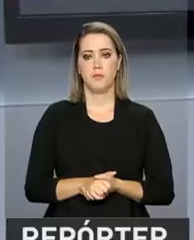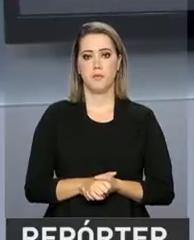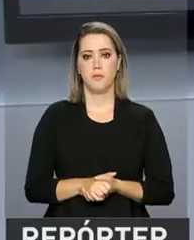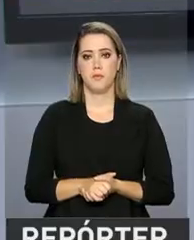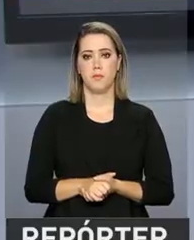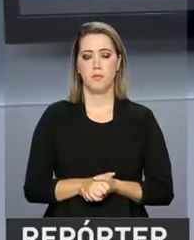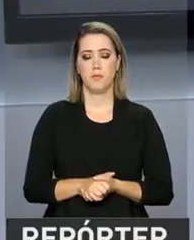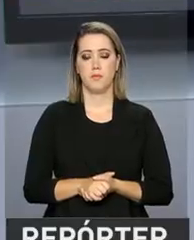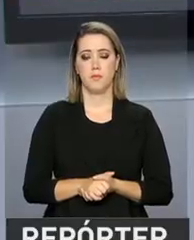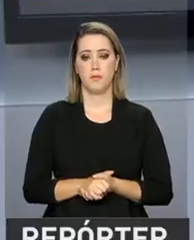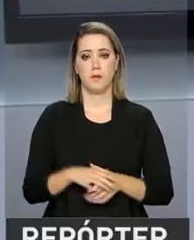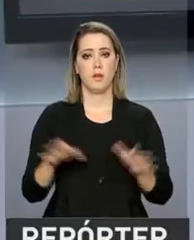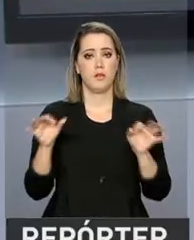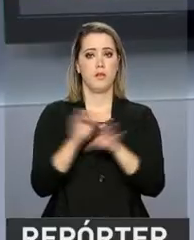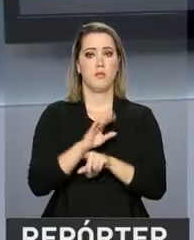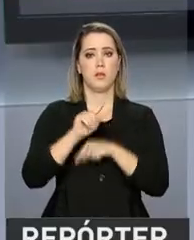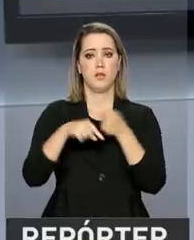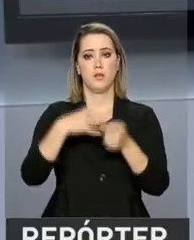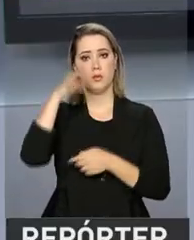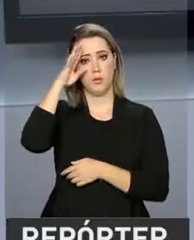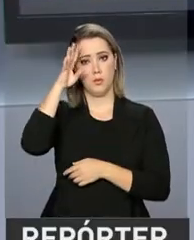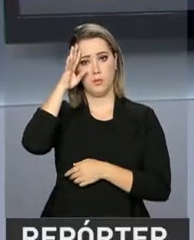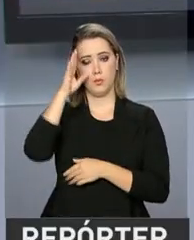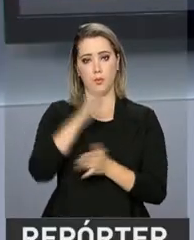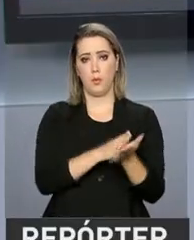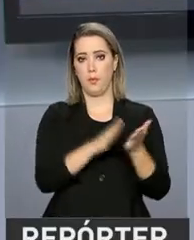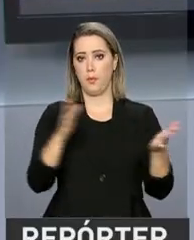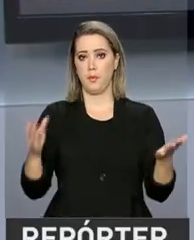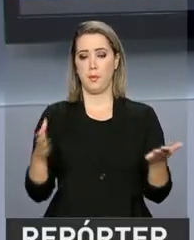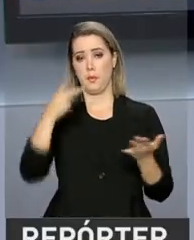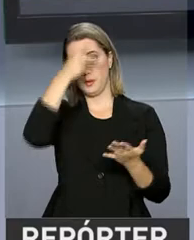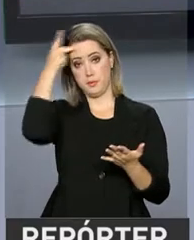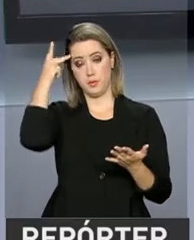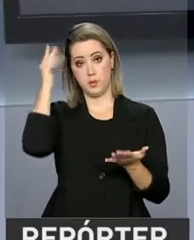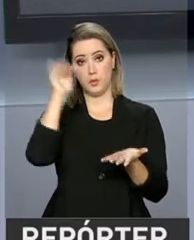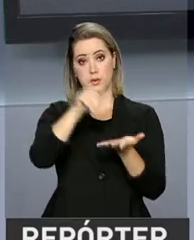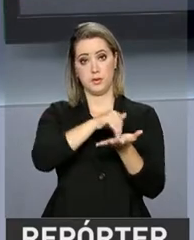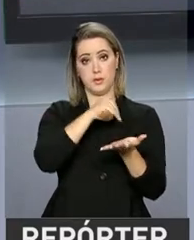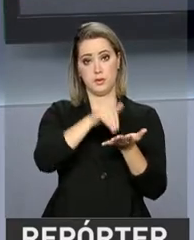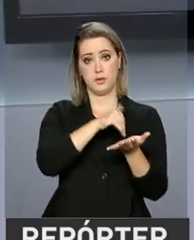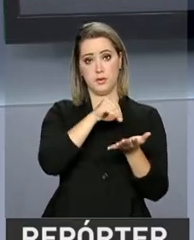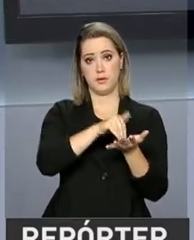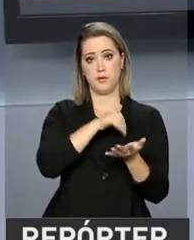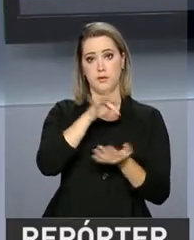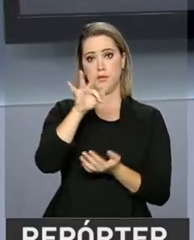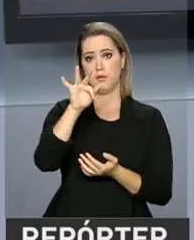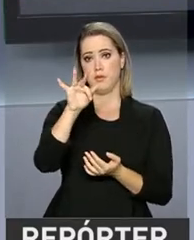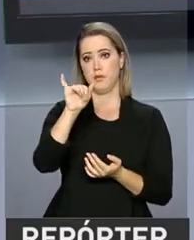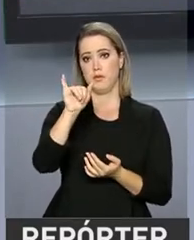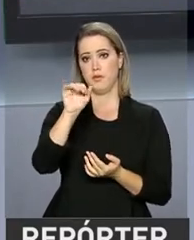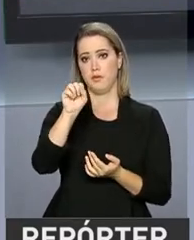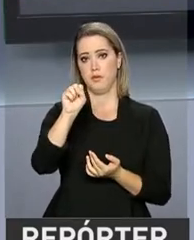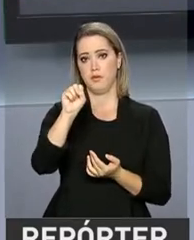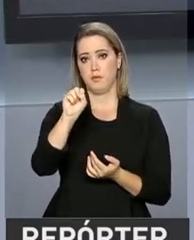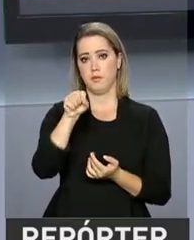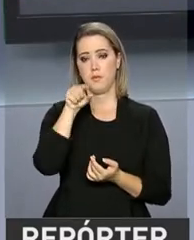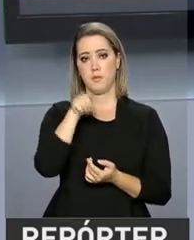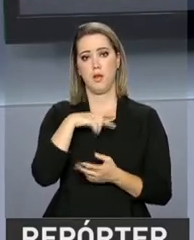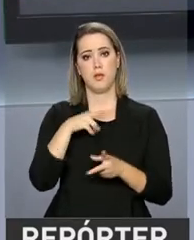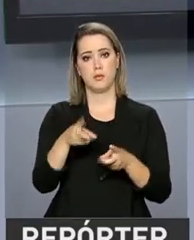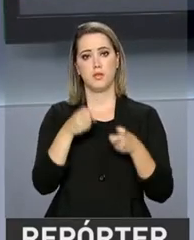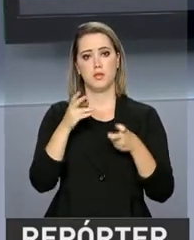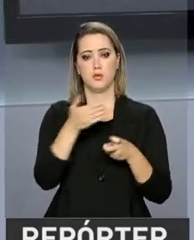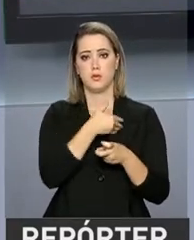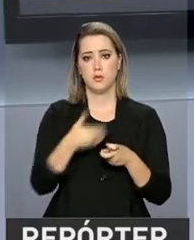termina na próxima quarta feira o prazo para os estudantes se inscreverem no fundo de financiamento estudantil o fies a